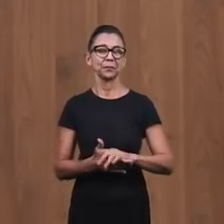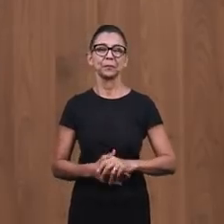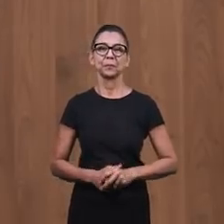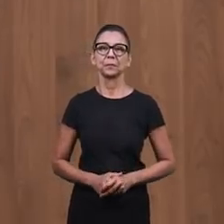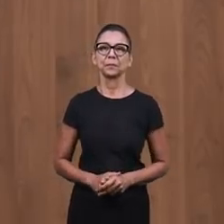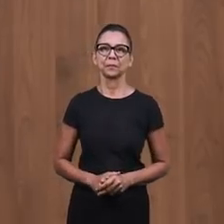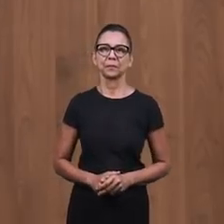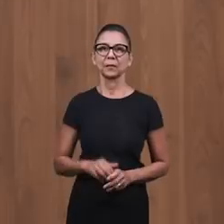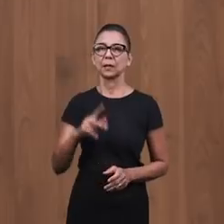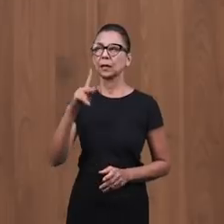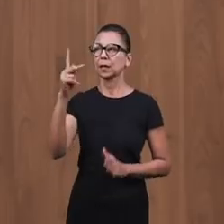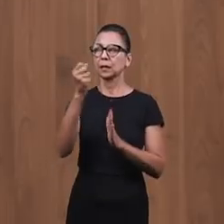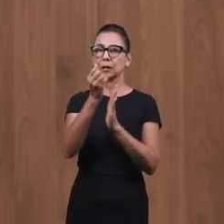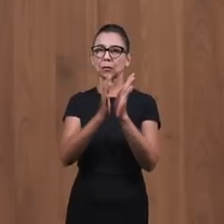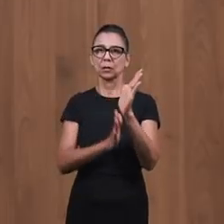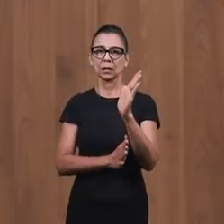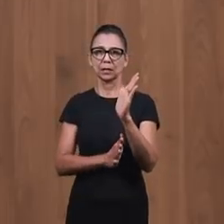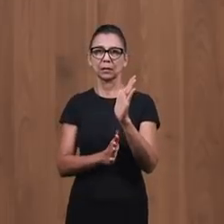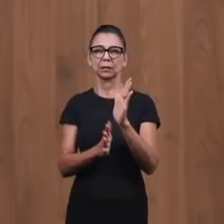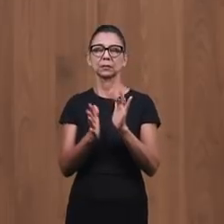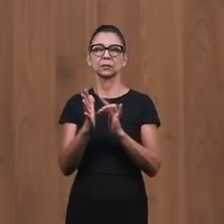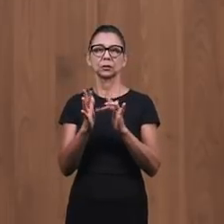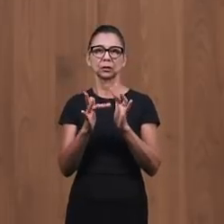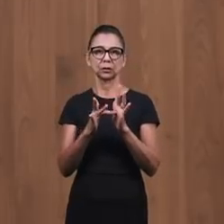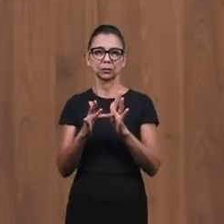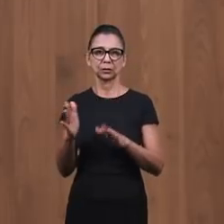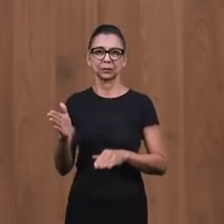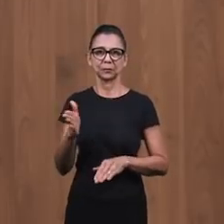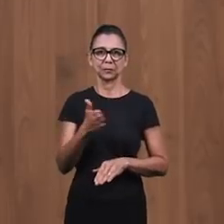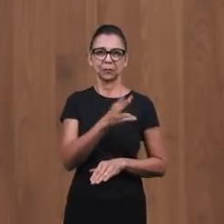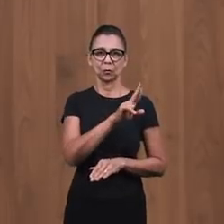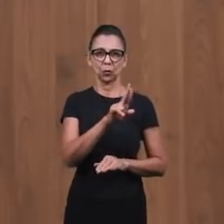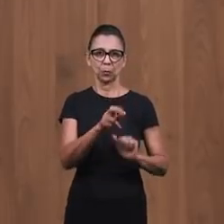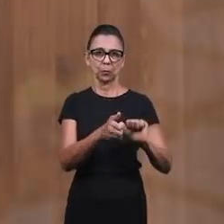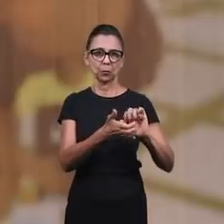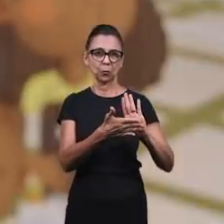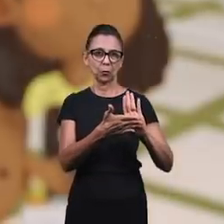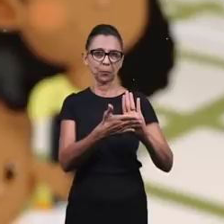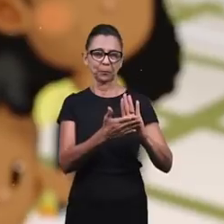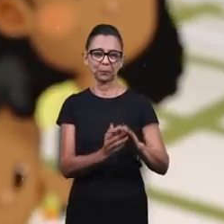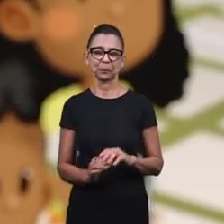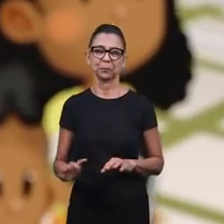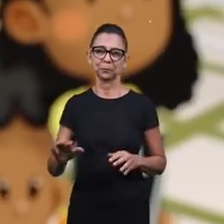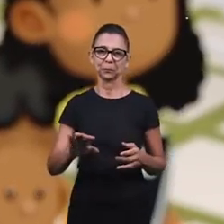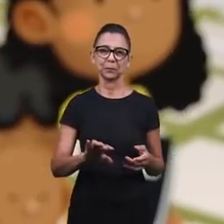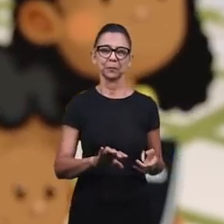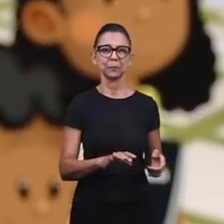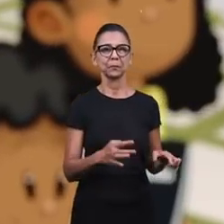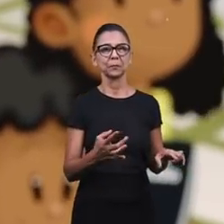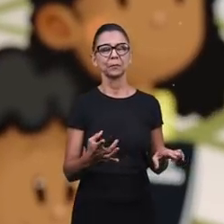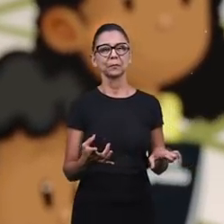louvor, cantando o louvor É Teu Sangue, meu Senhor Jesus.